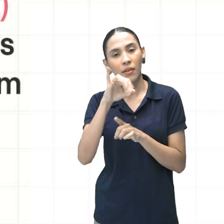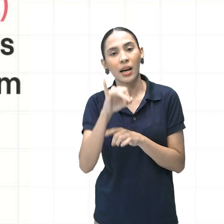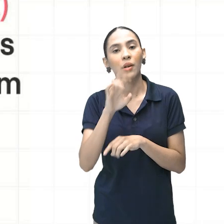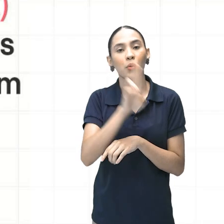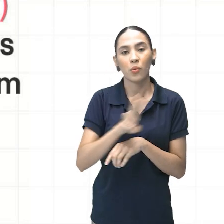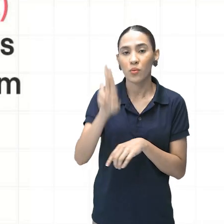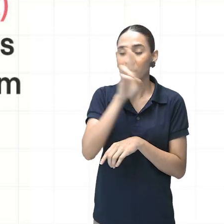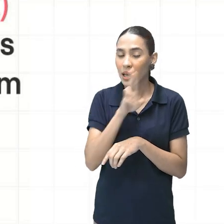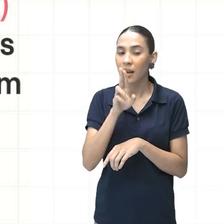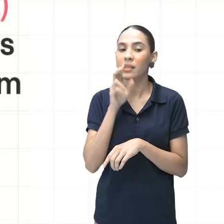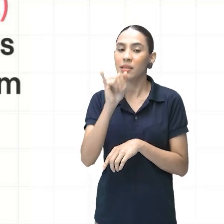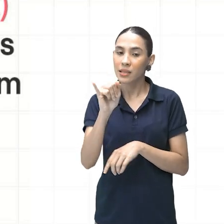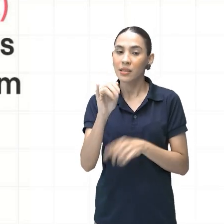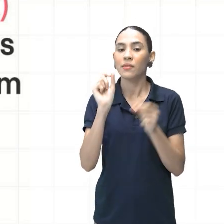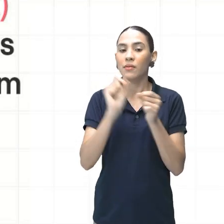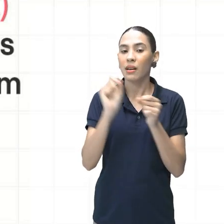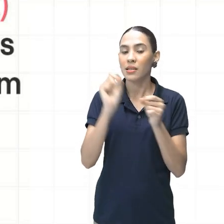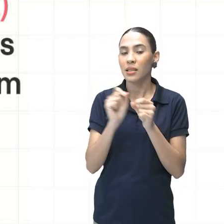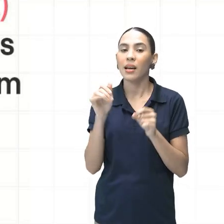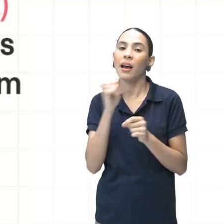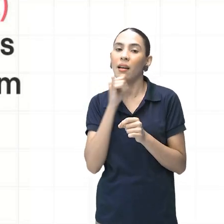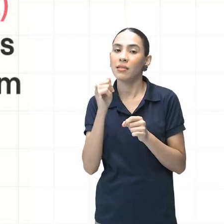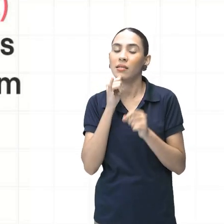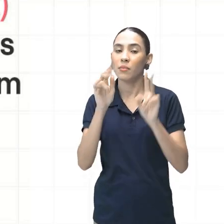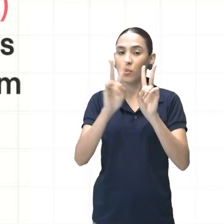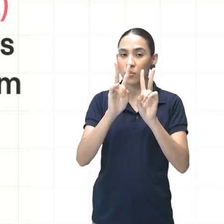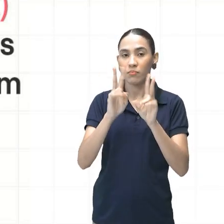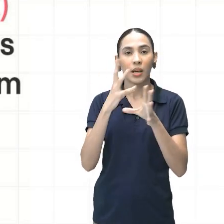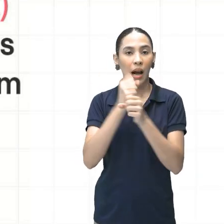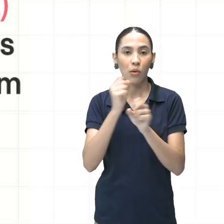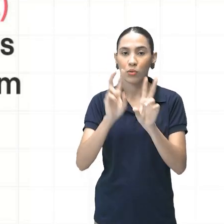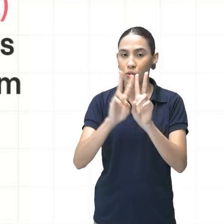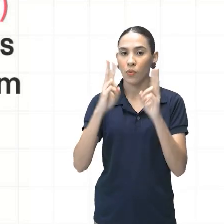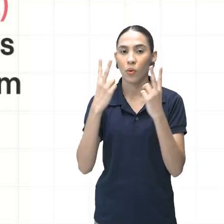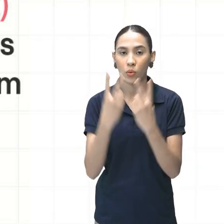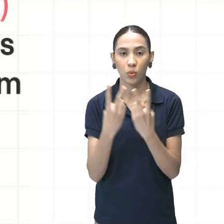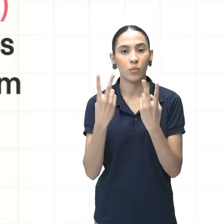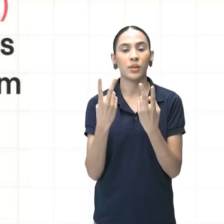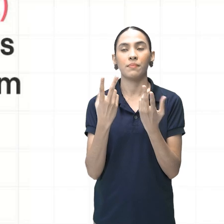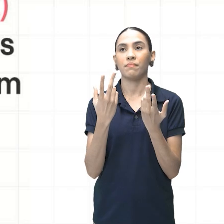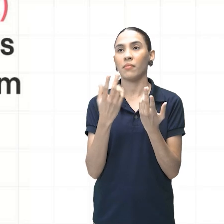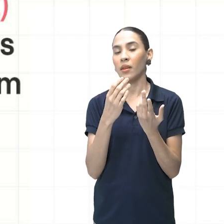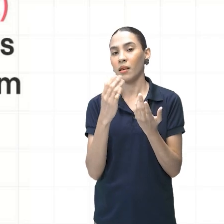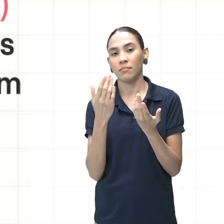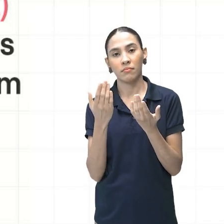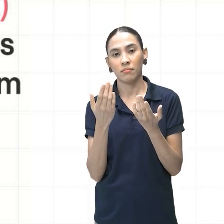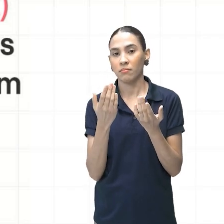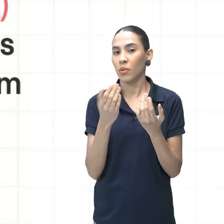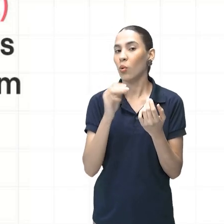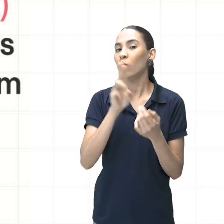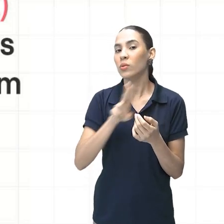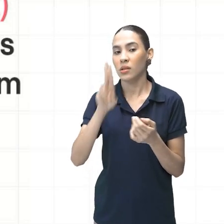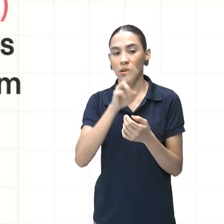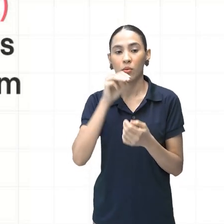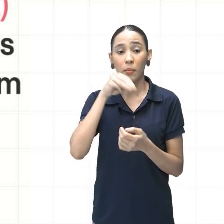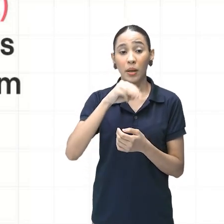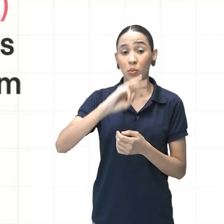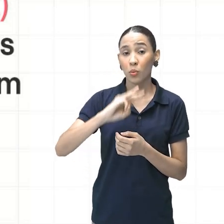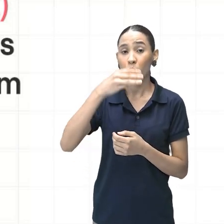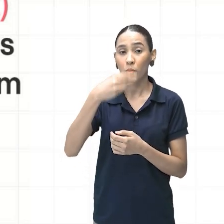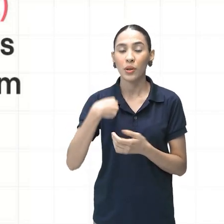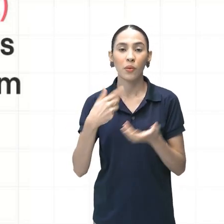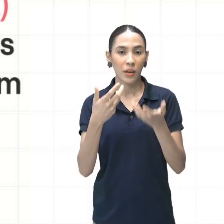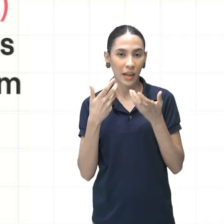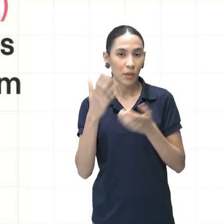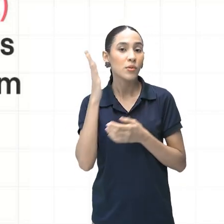estivermos trabalhando com o volume de alguma coisa em metro cúbico e eu quero